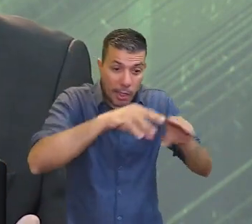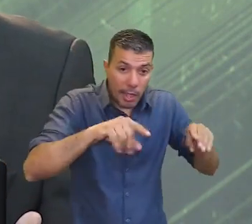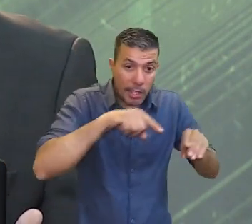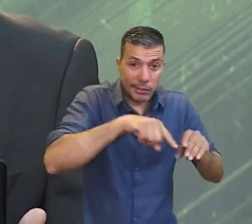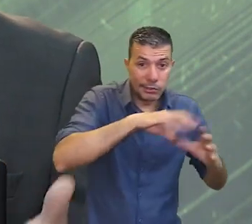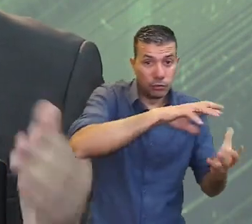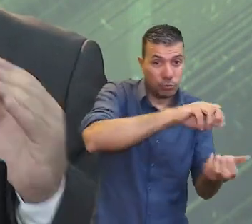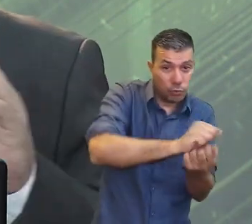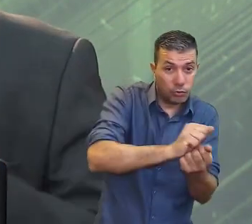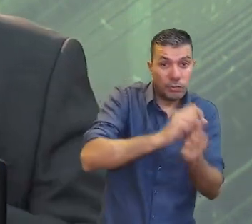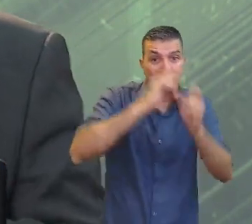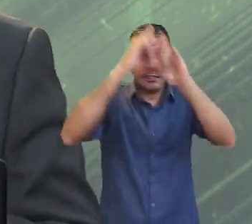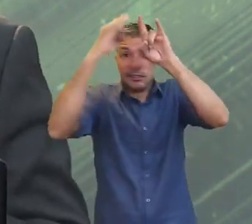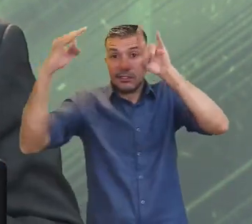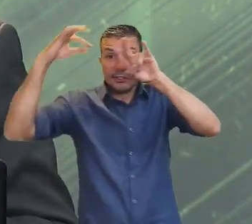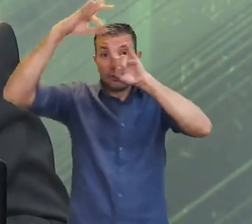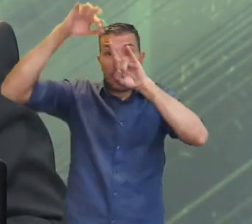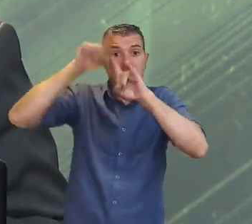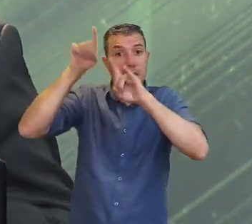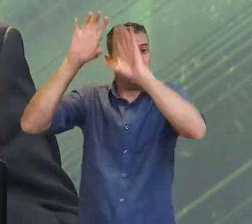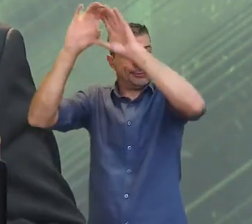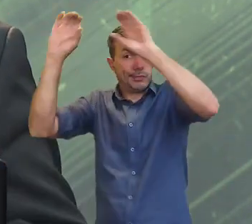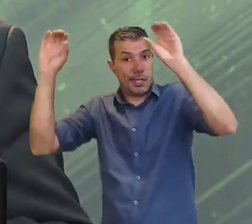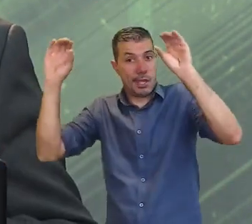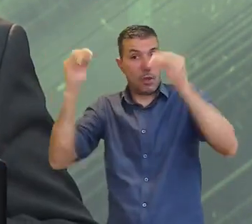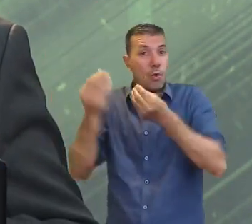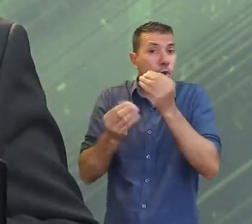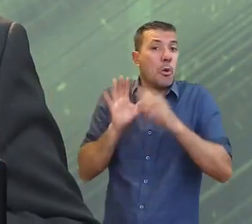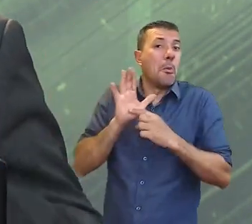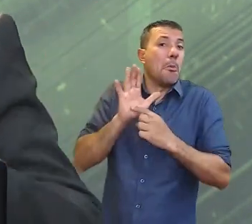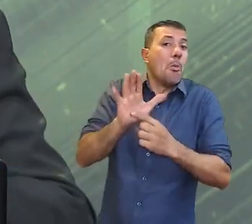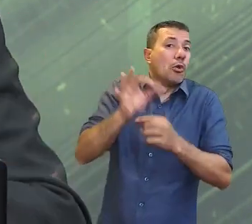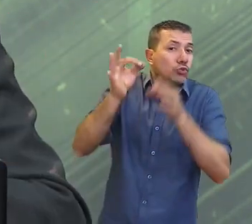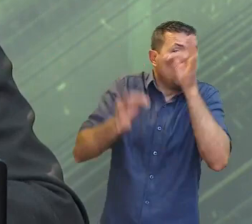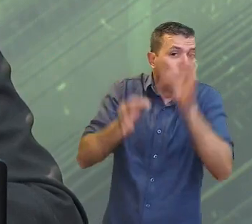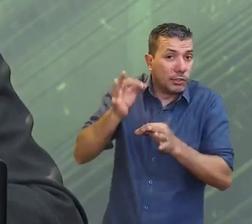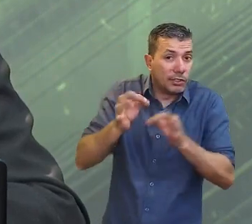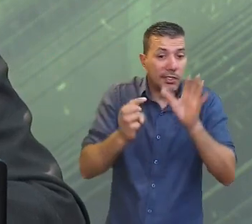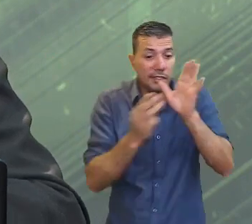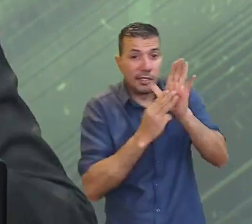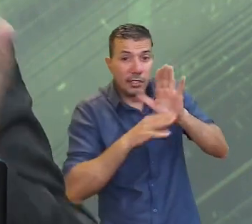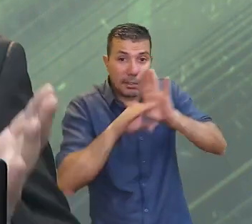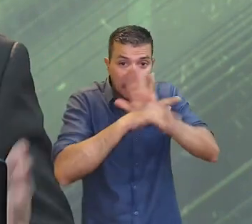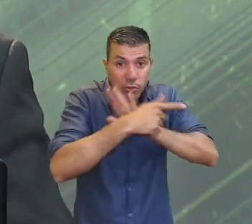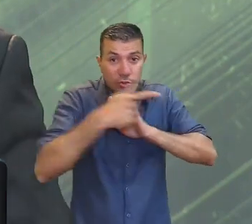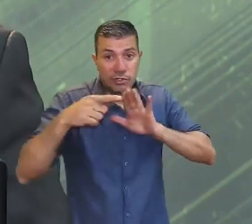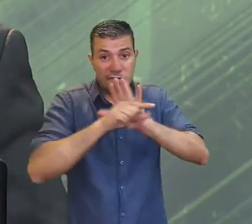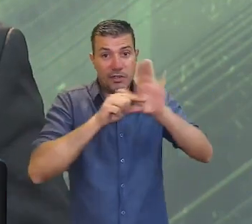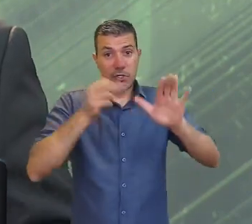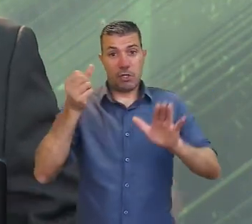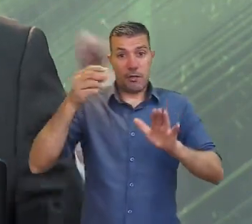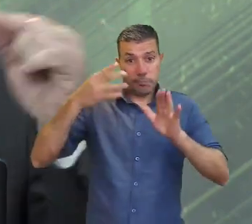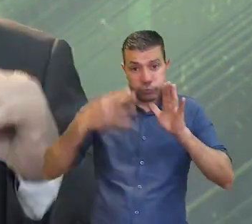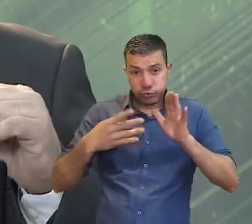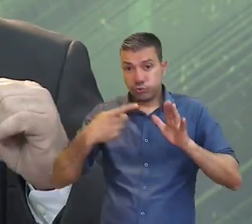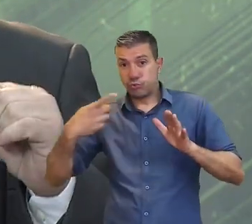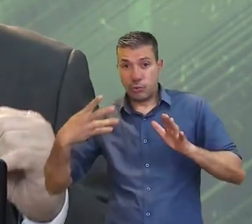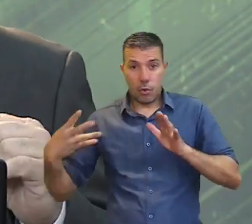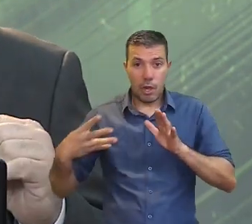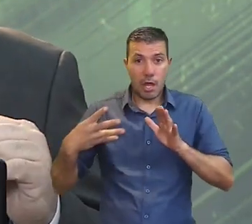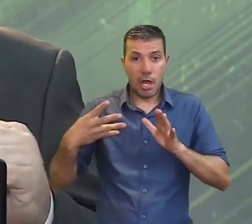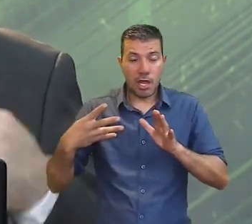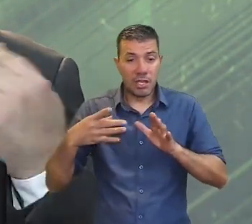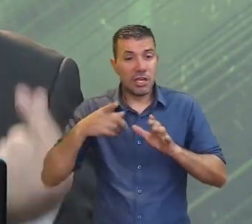E, na verdade, essa cena ela corresponde ao juízo descrito em Daniel capítulo 7, de 9 a 14. E visto